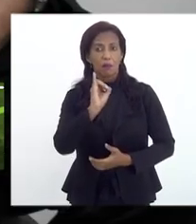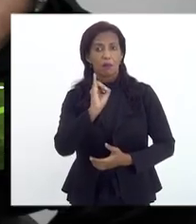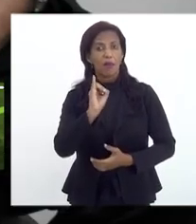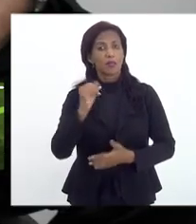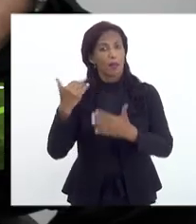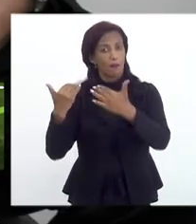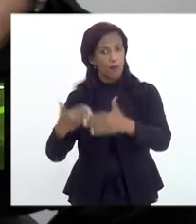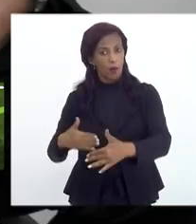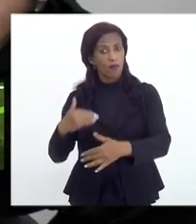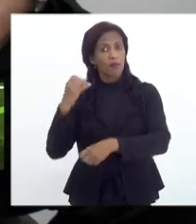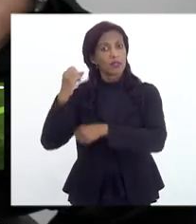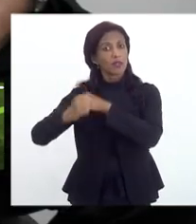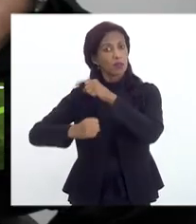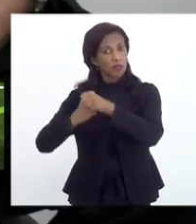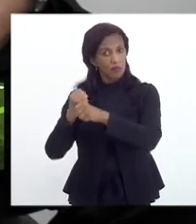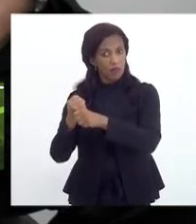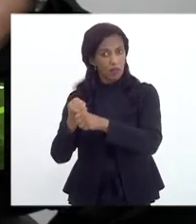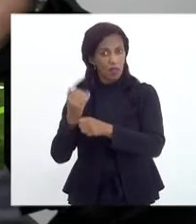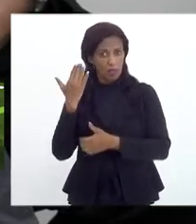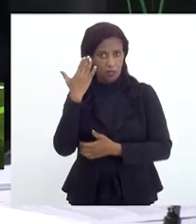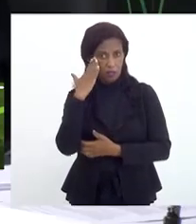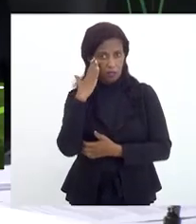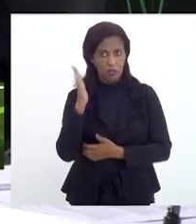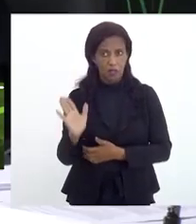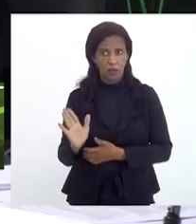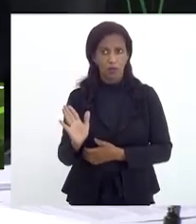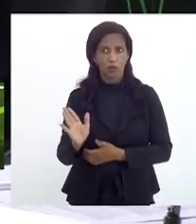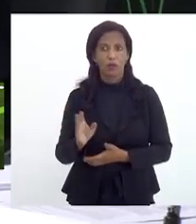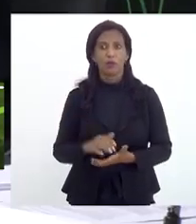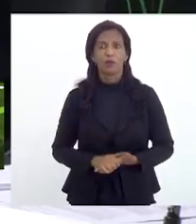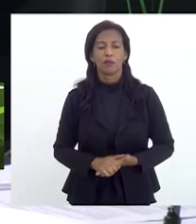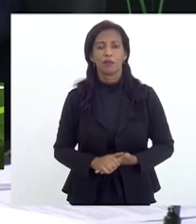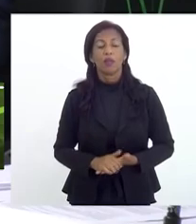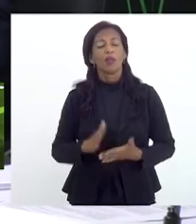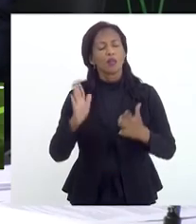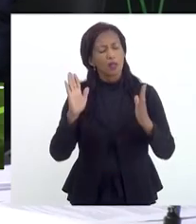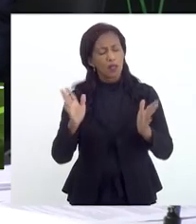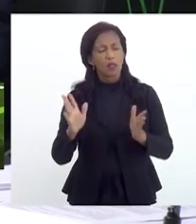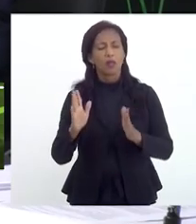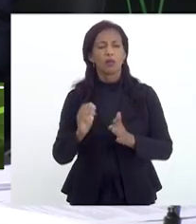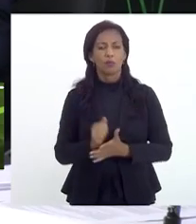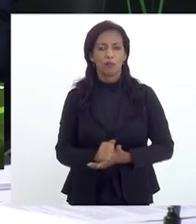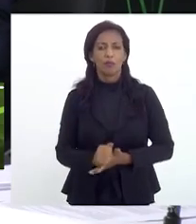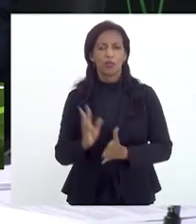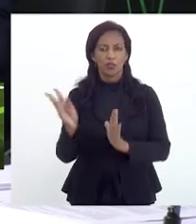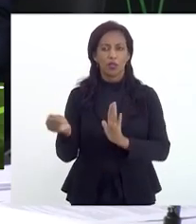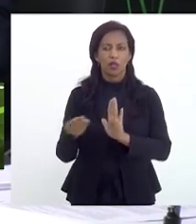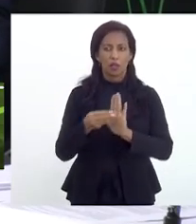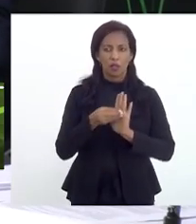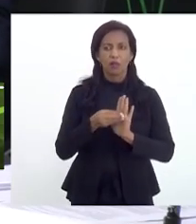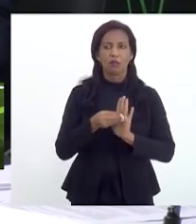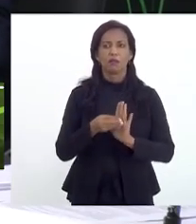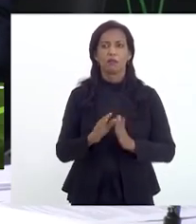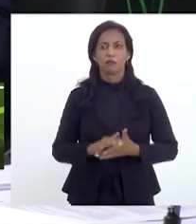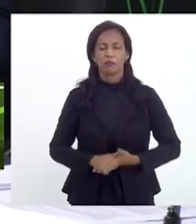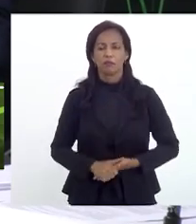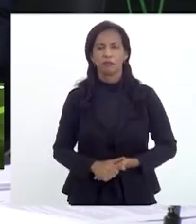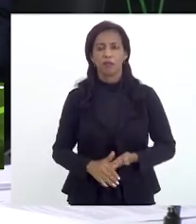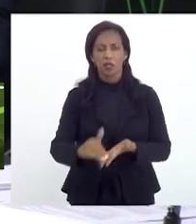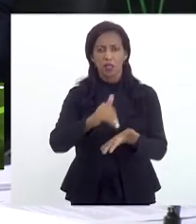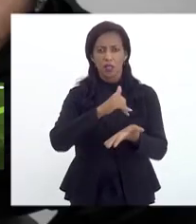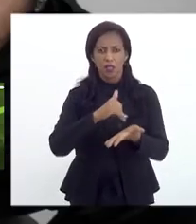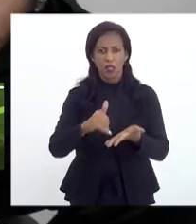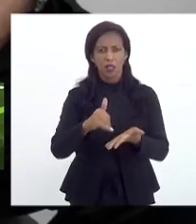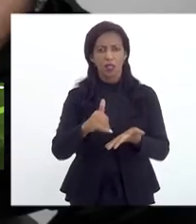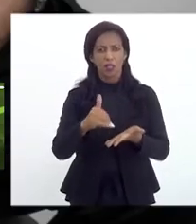ano que vem, tá? É só pra Sim, não, mas é que ressalvado Já é para os anos seguintes Eu agradeço a paciência não tem nenhum inconveniente Secretário, agradeço a